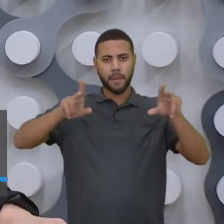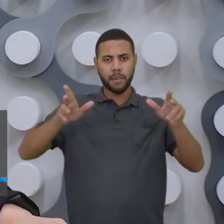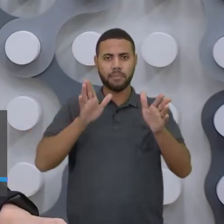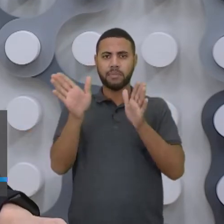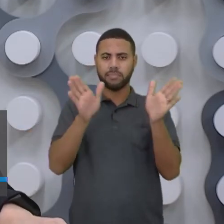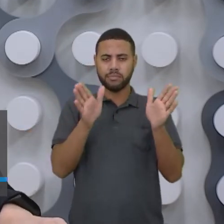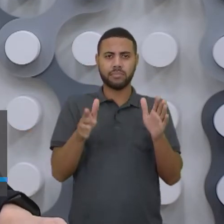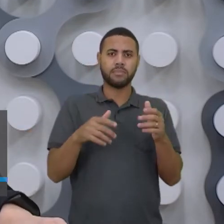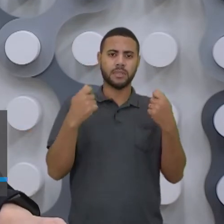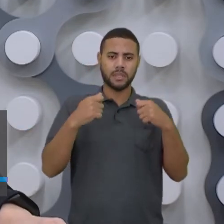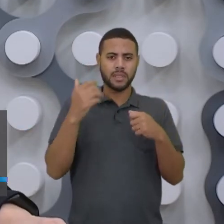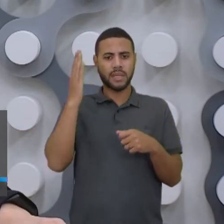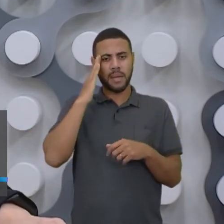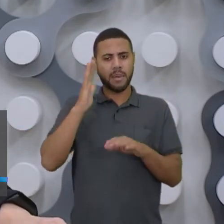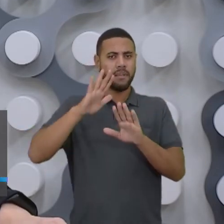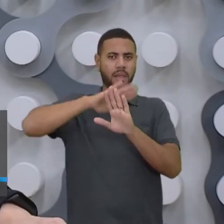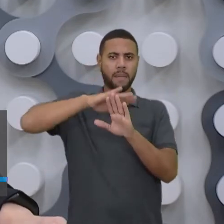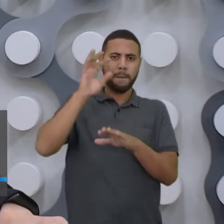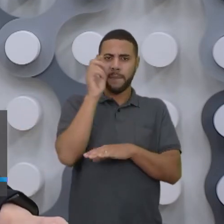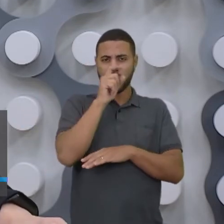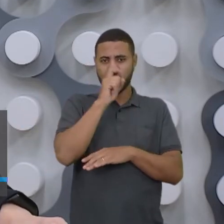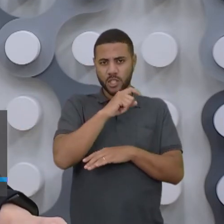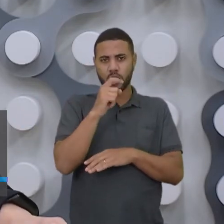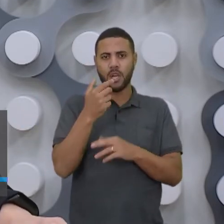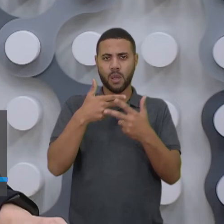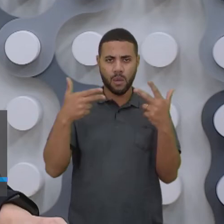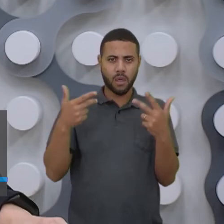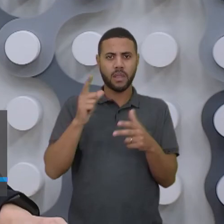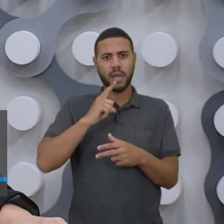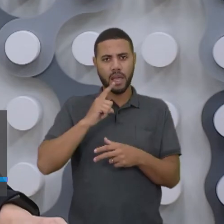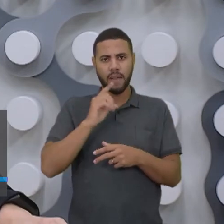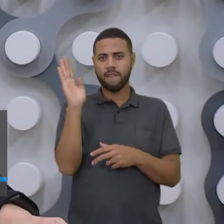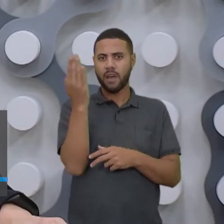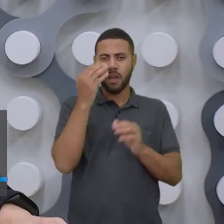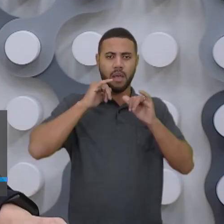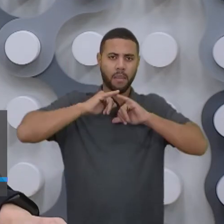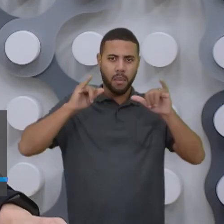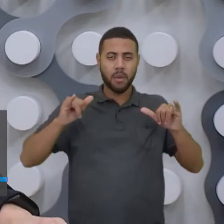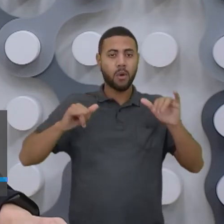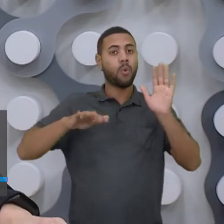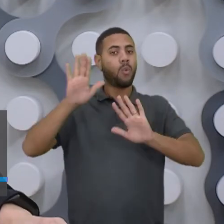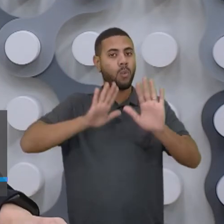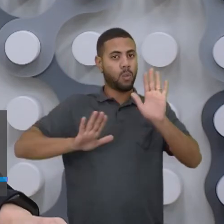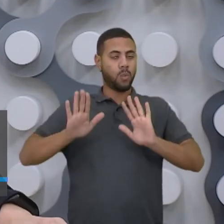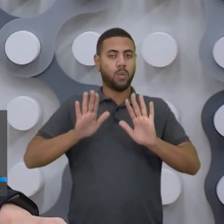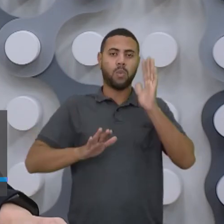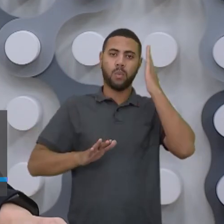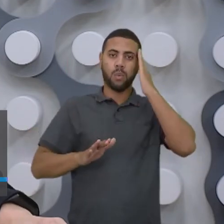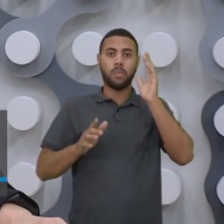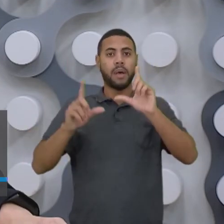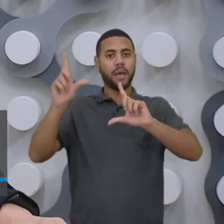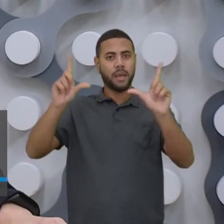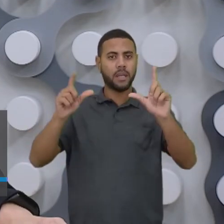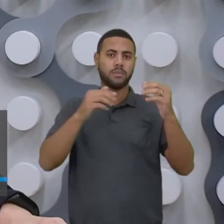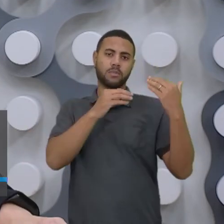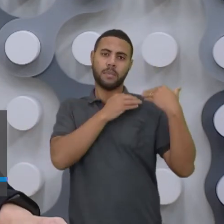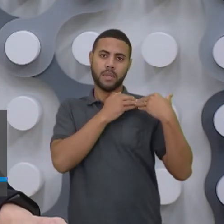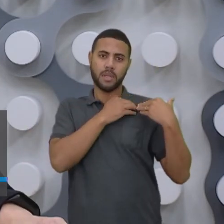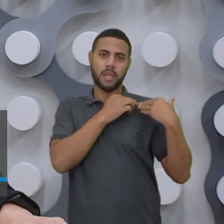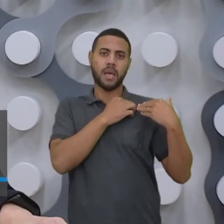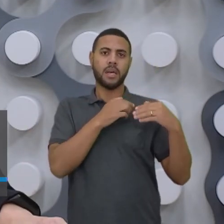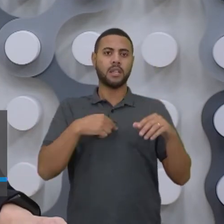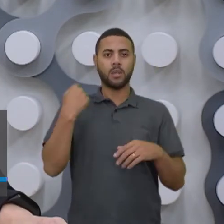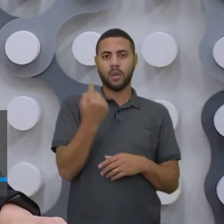gente sabe das fake news, tudo, mas a mídia tratar com responsabilidade,